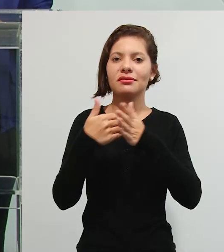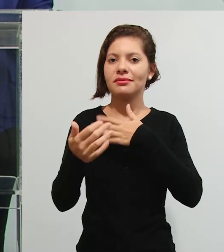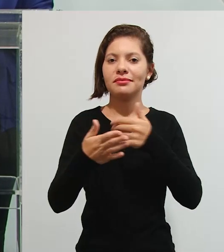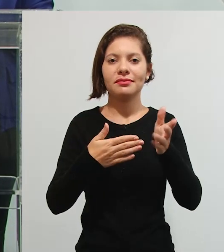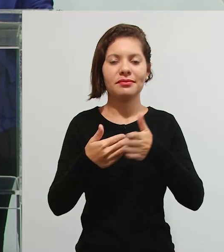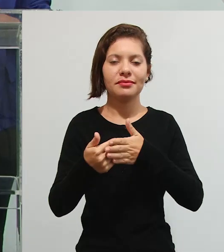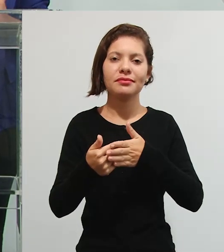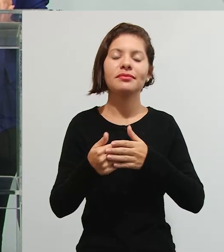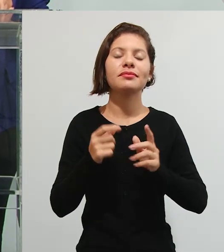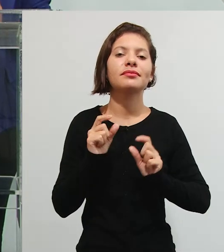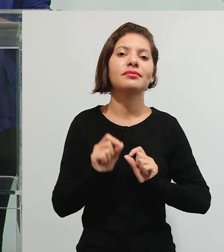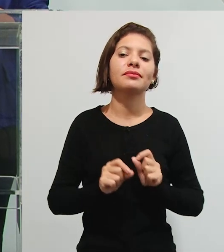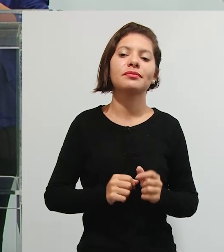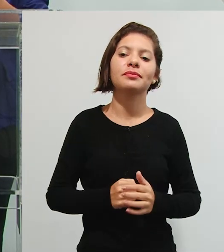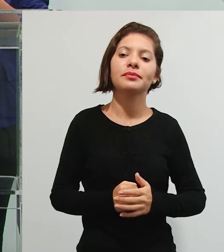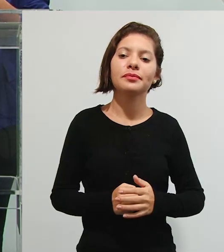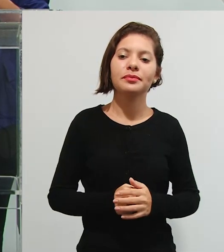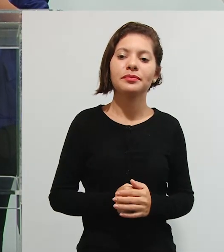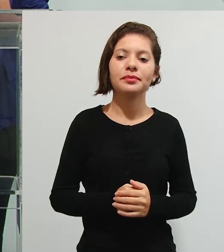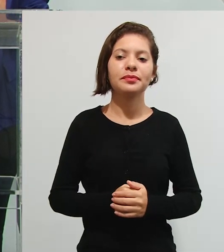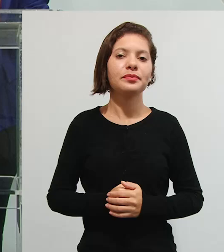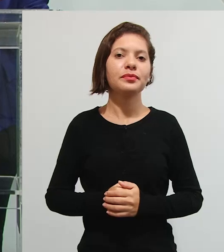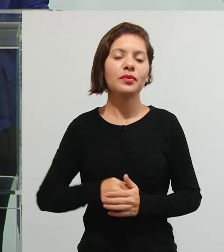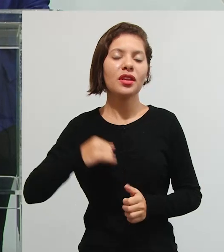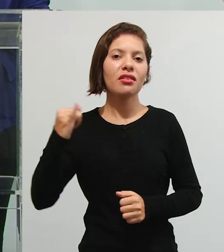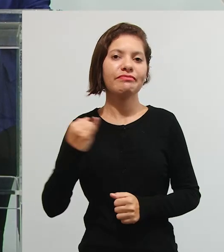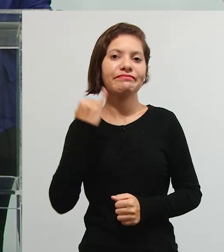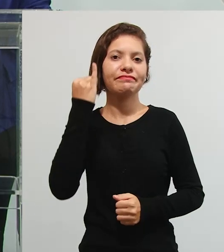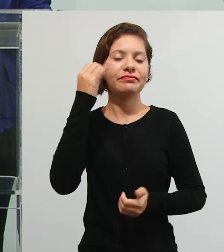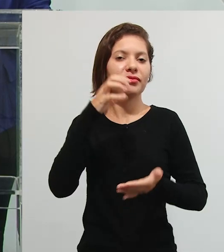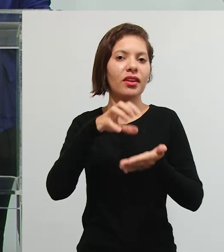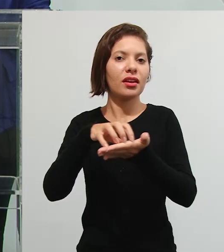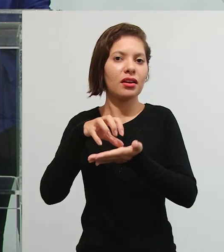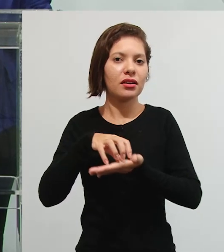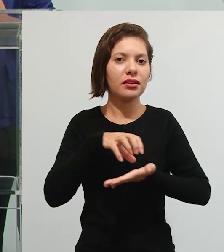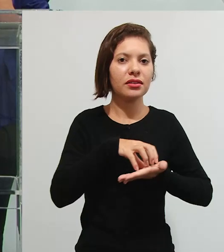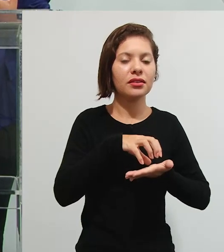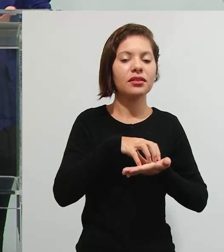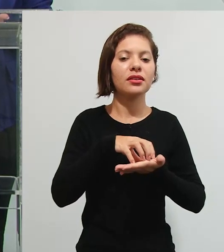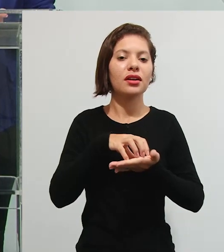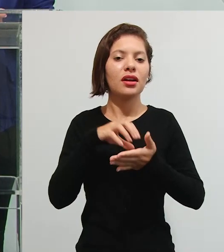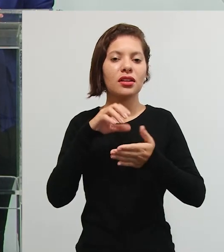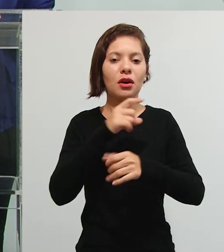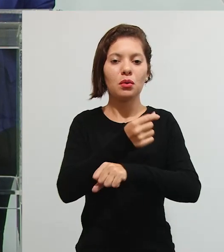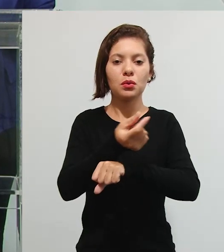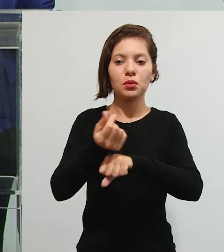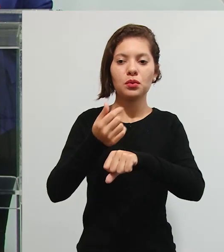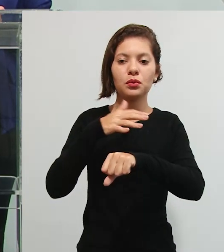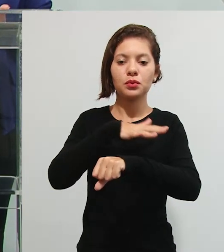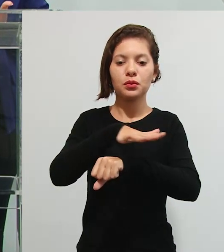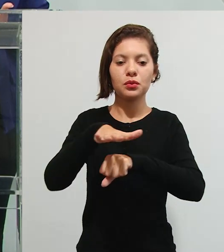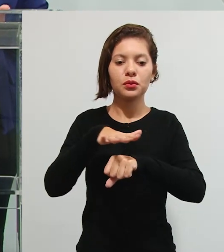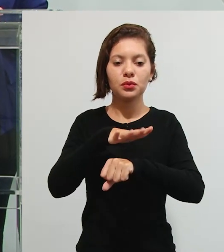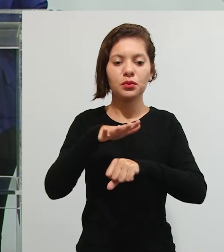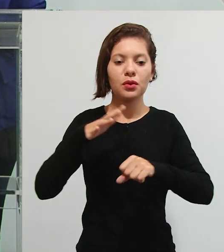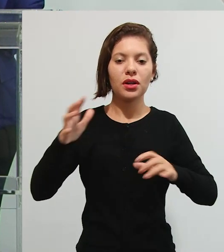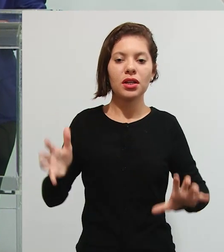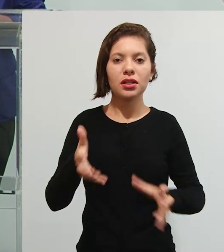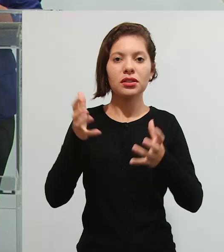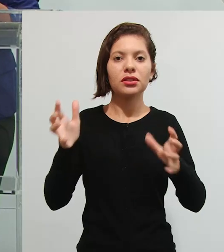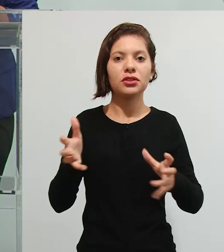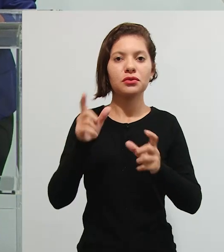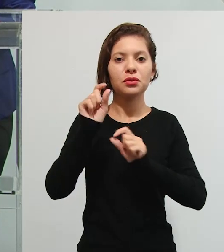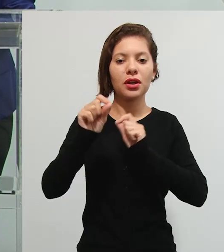essas fontes, né? Essas grandes preciosidades que os países têm. Então, o neoliberalismo incentiva exatamente